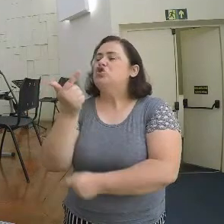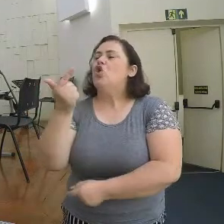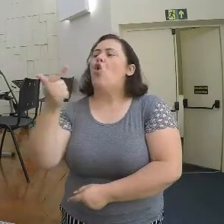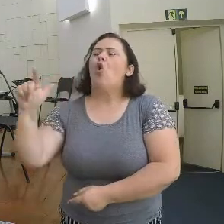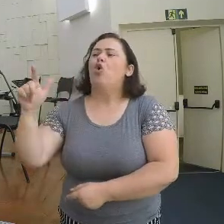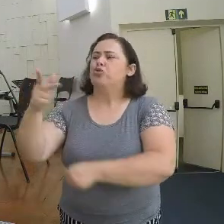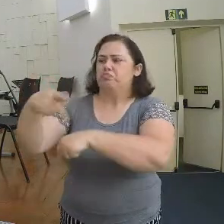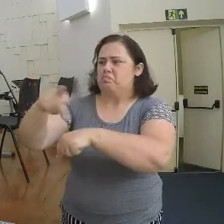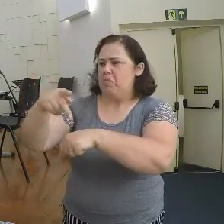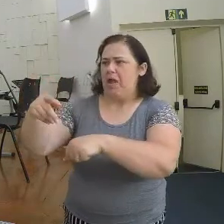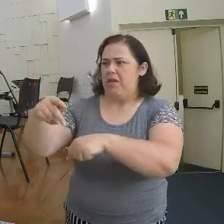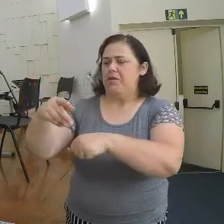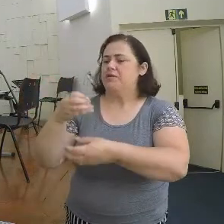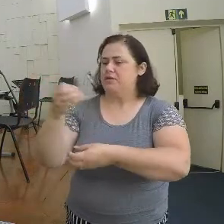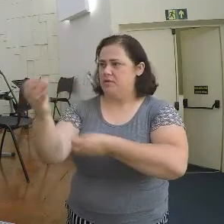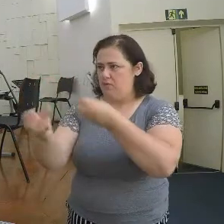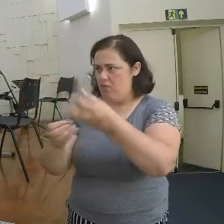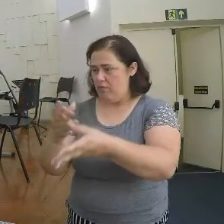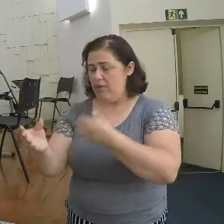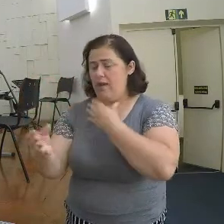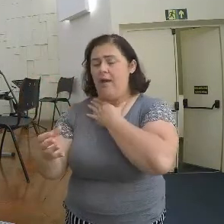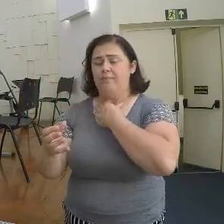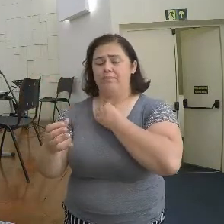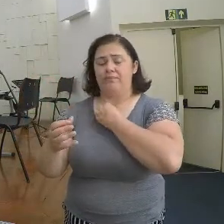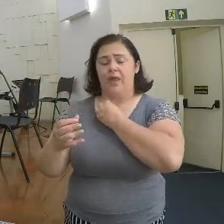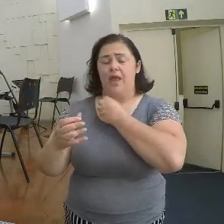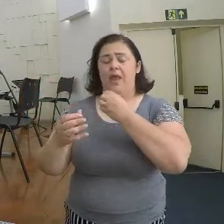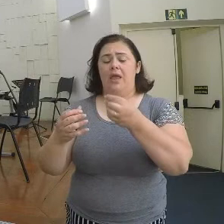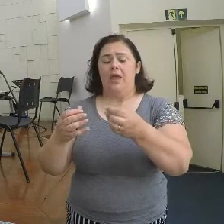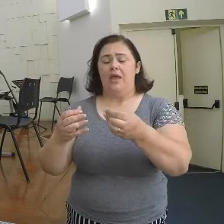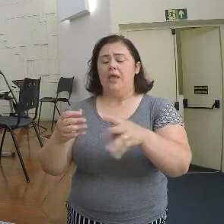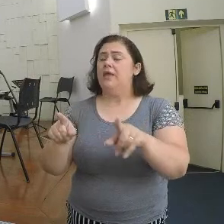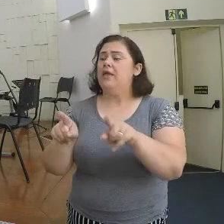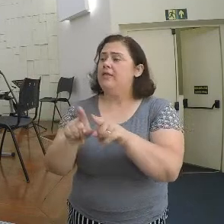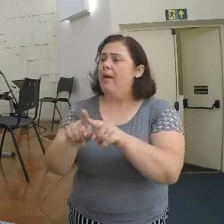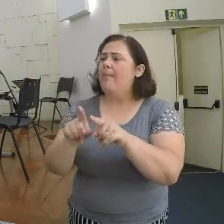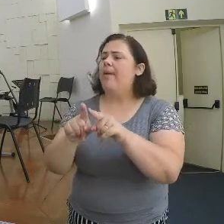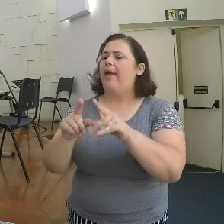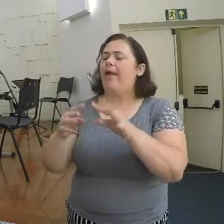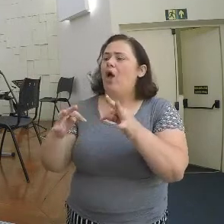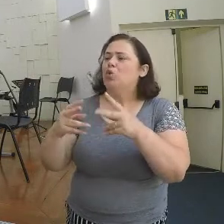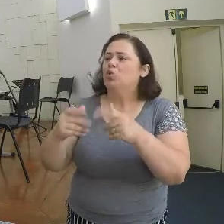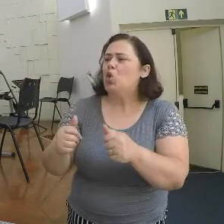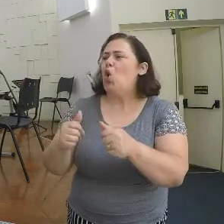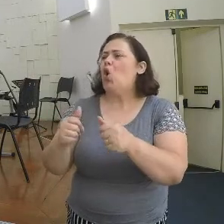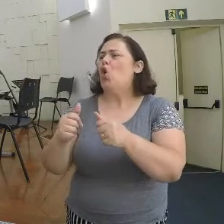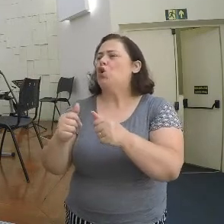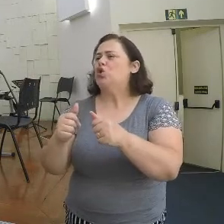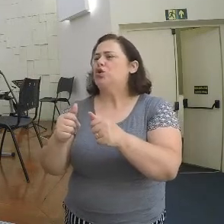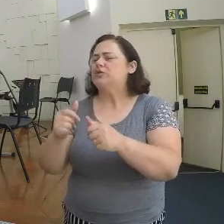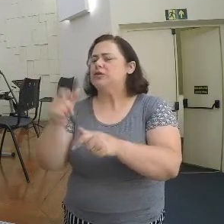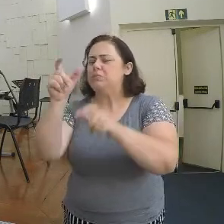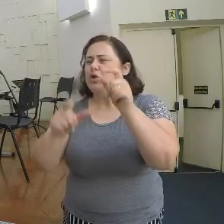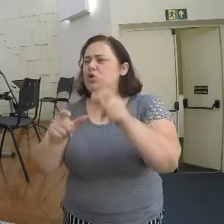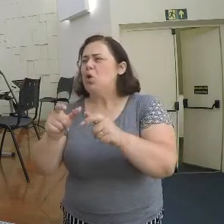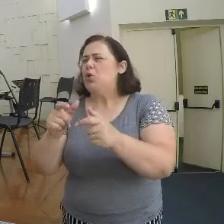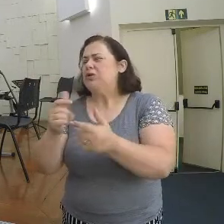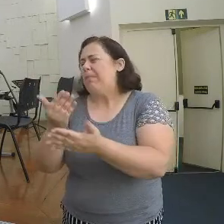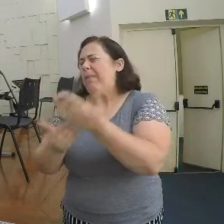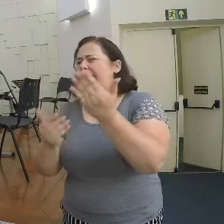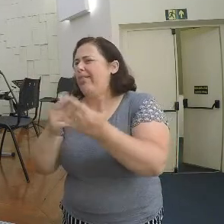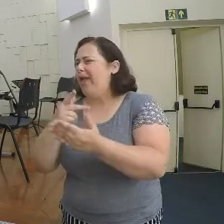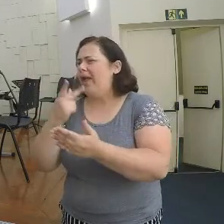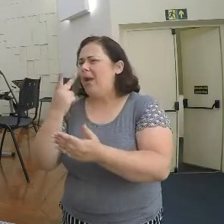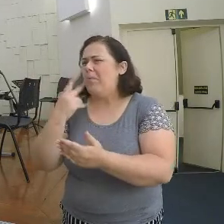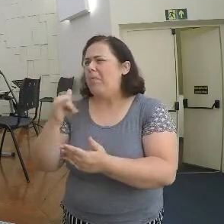dízimos, então os darás ao levita, ao estrangeiro, ao órfão e à viúva, para que comam dentro das